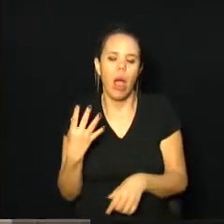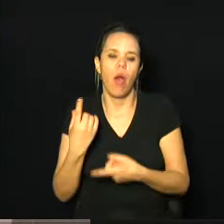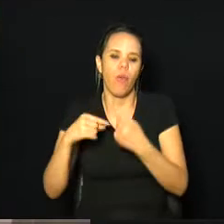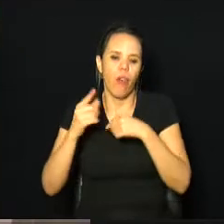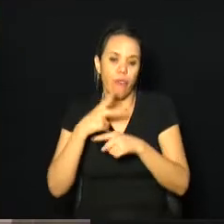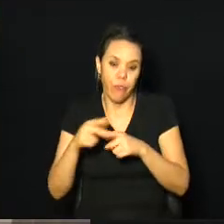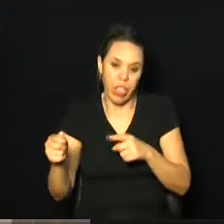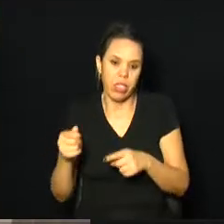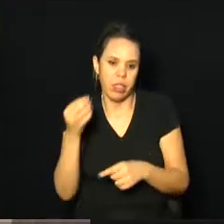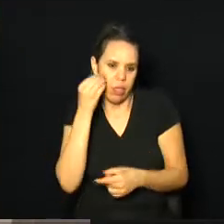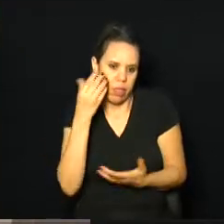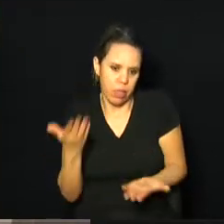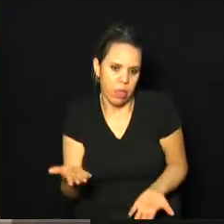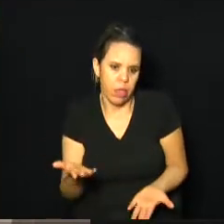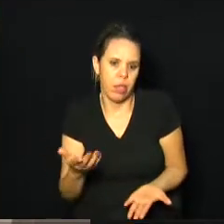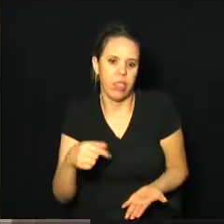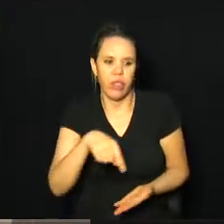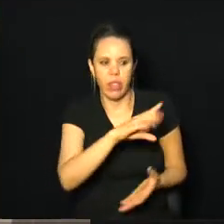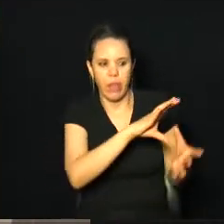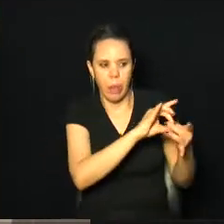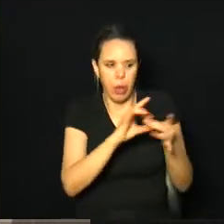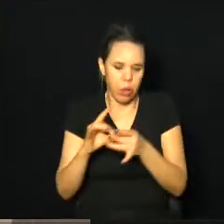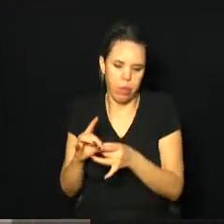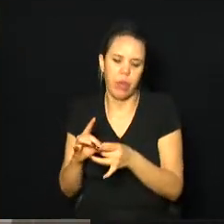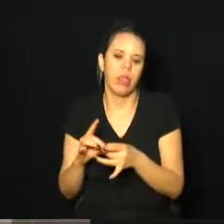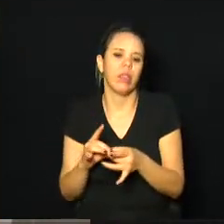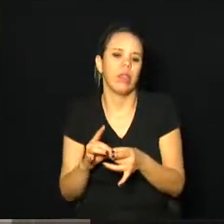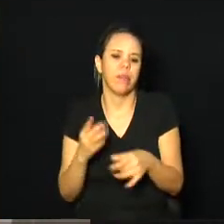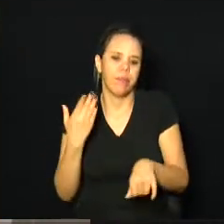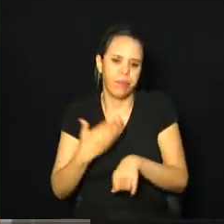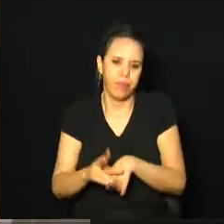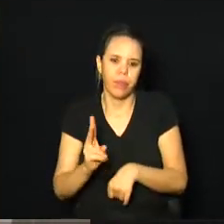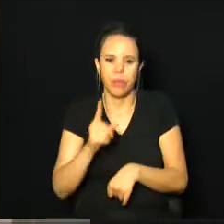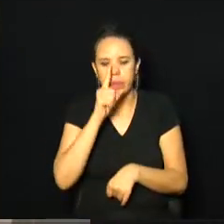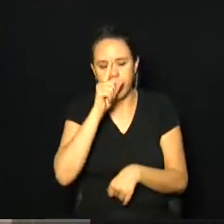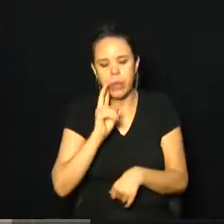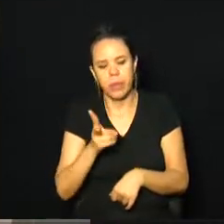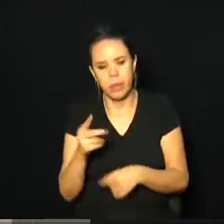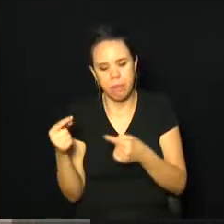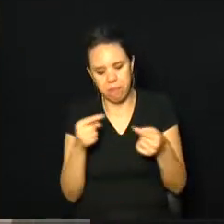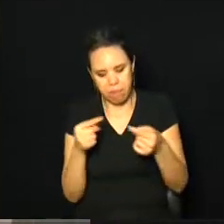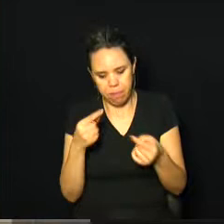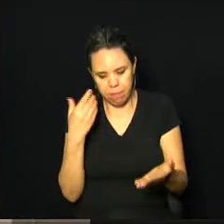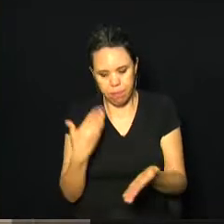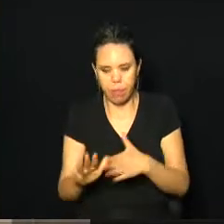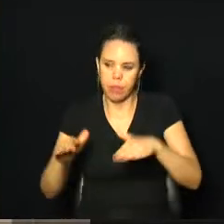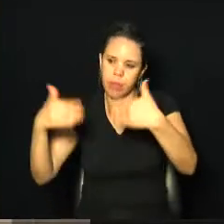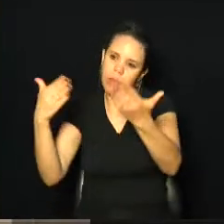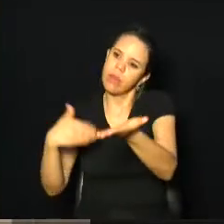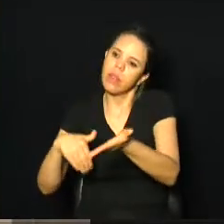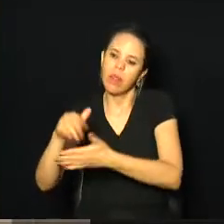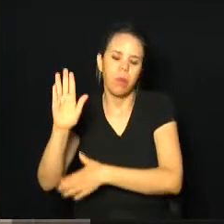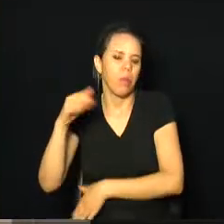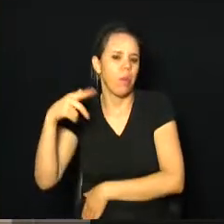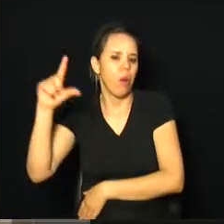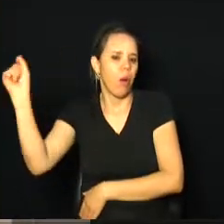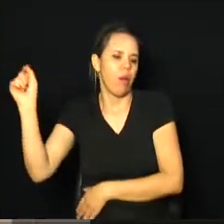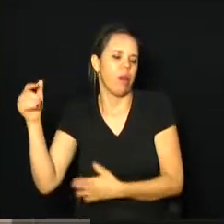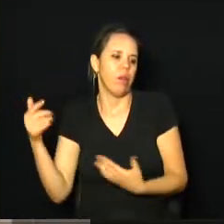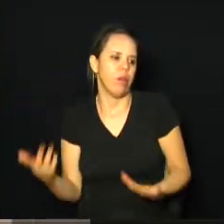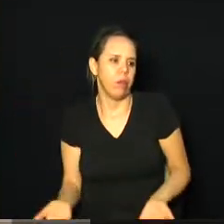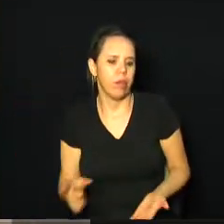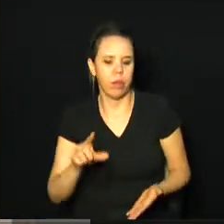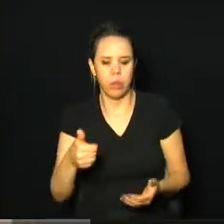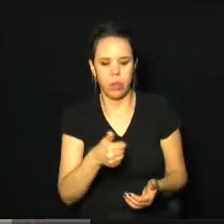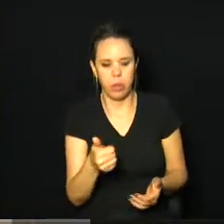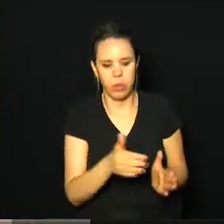Então, assim, quando você vai para a Olimpíada, o perigo é constante o tempo inteiro, porque perdeu, está fora, tirando a primeira fase.